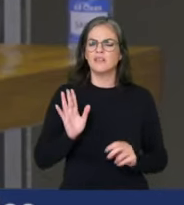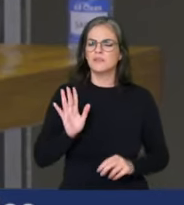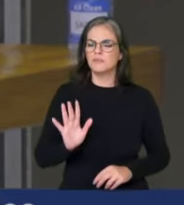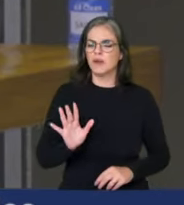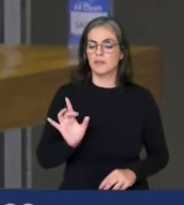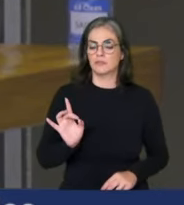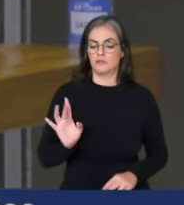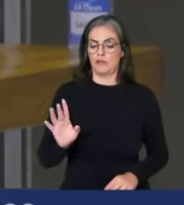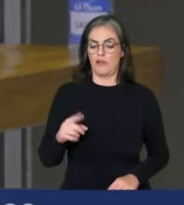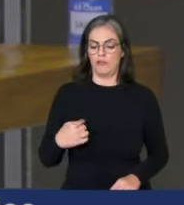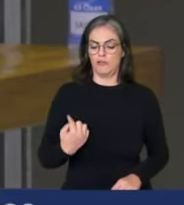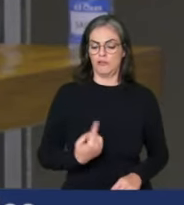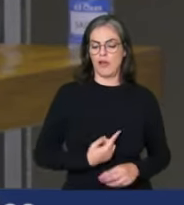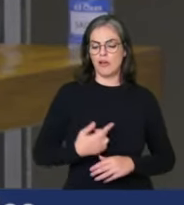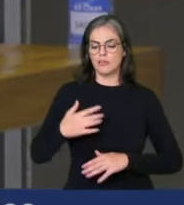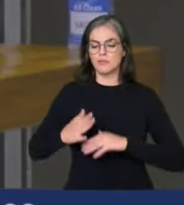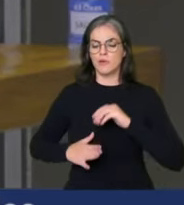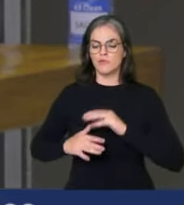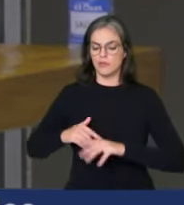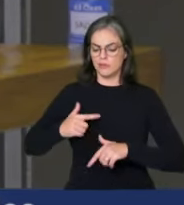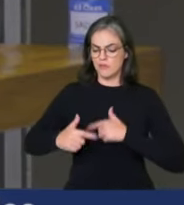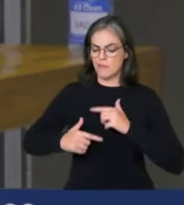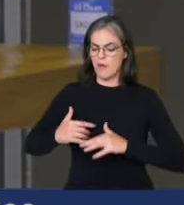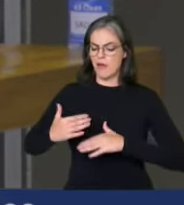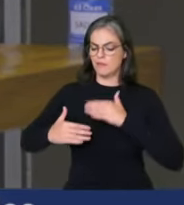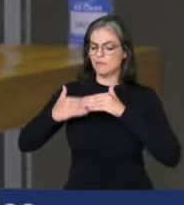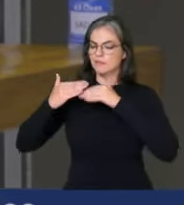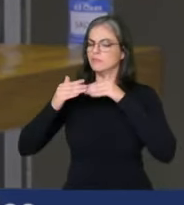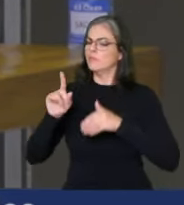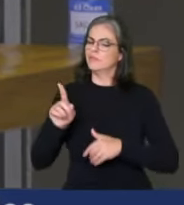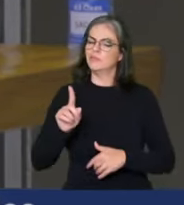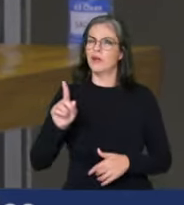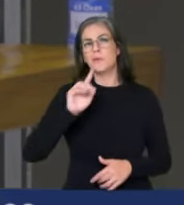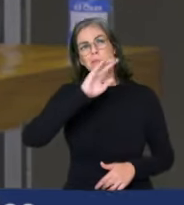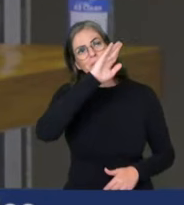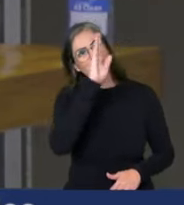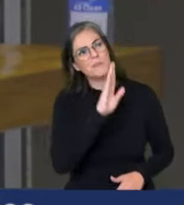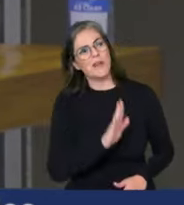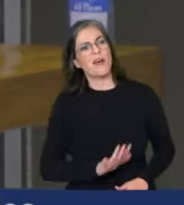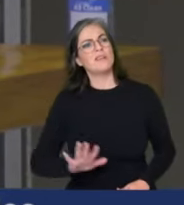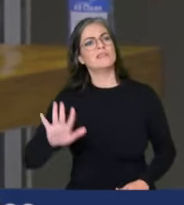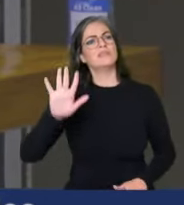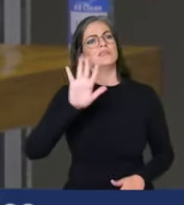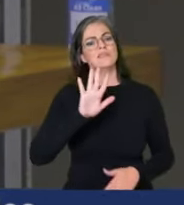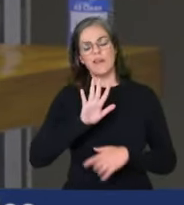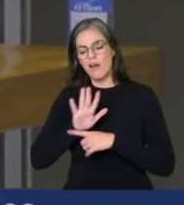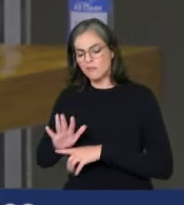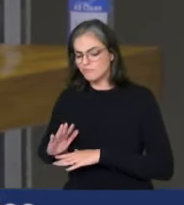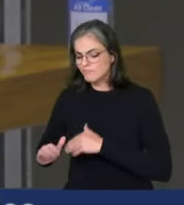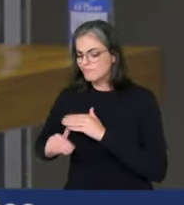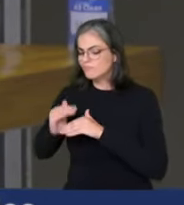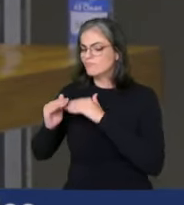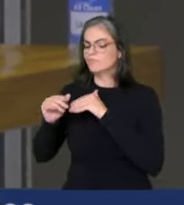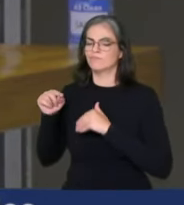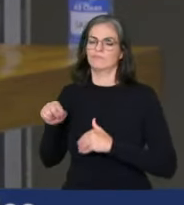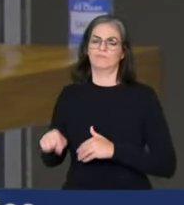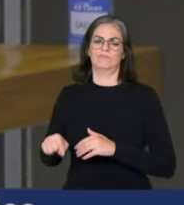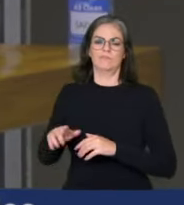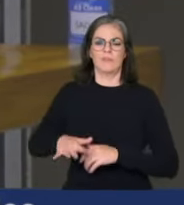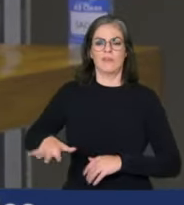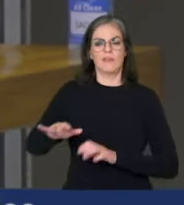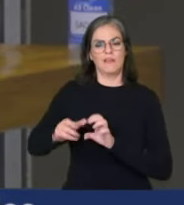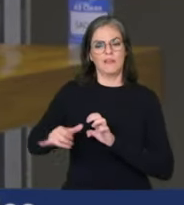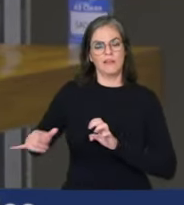sistema Eletrobras, mas sim por esse país que, por meio dos seus impostos, garantiu as obras estruturantes